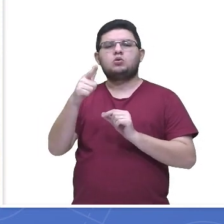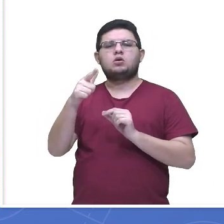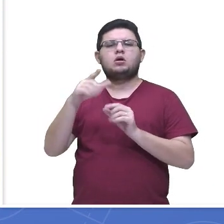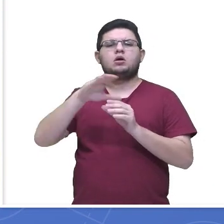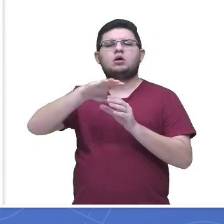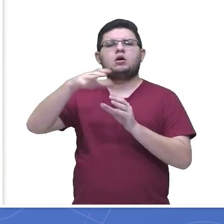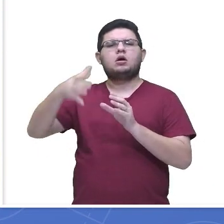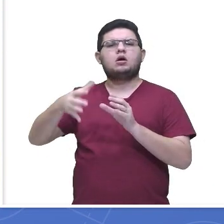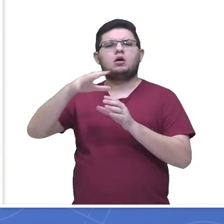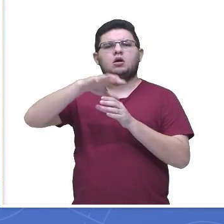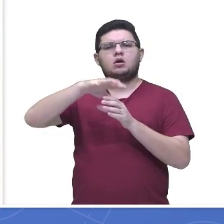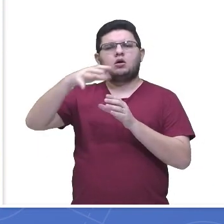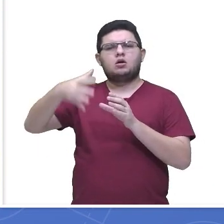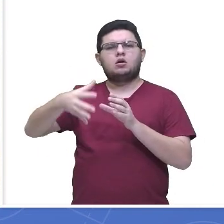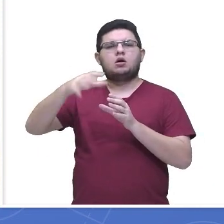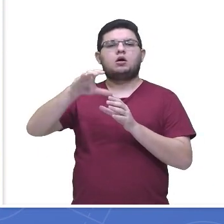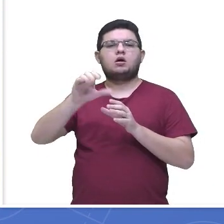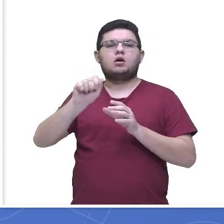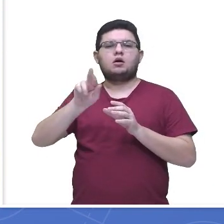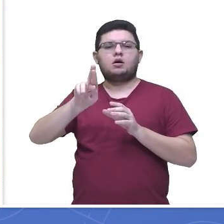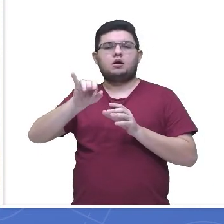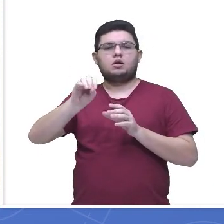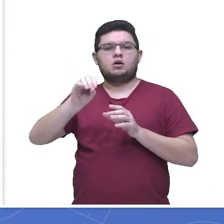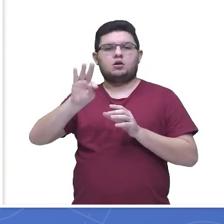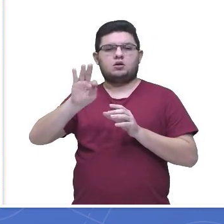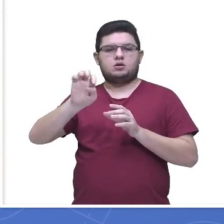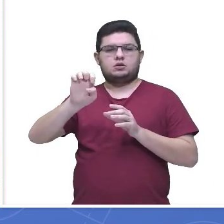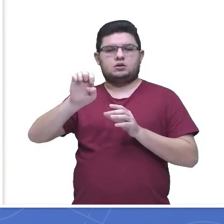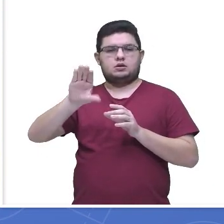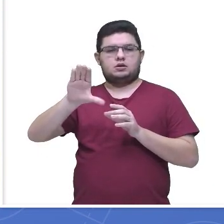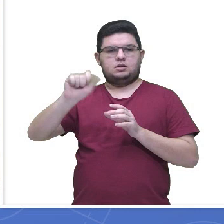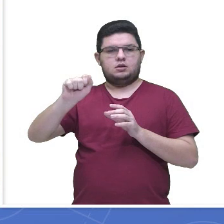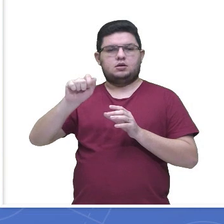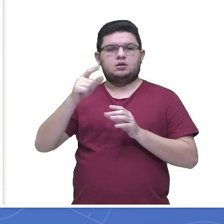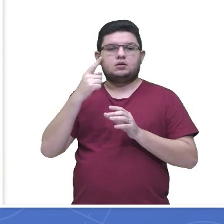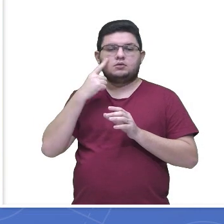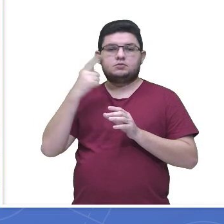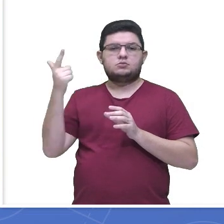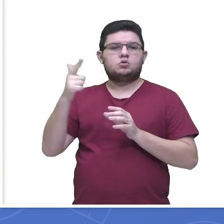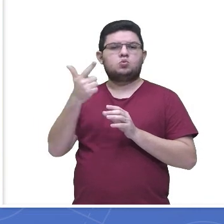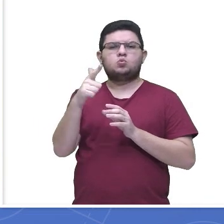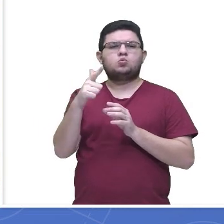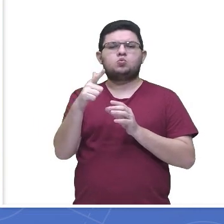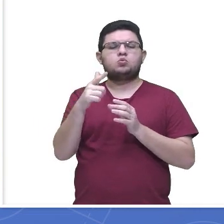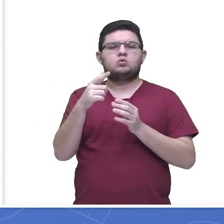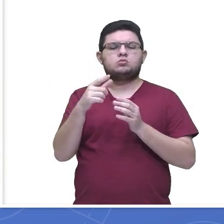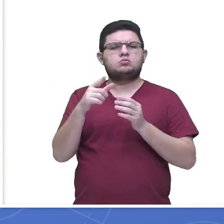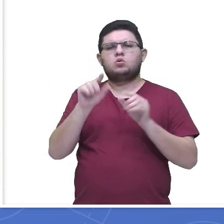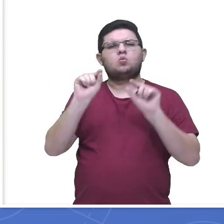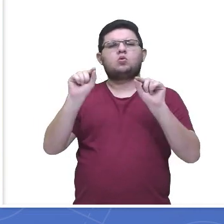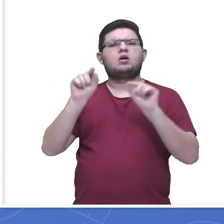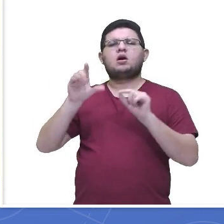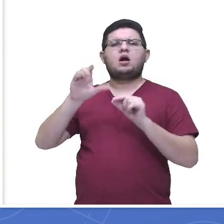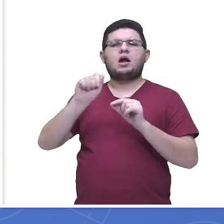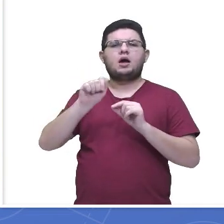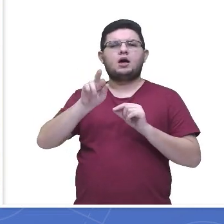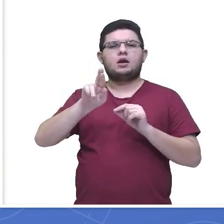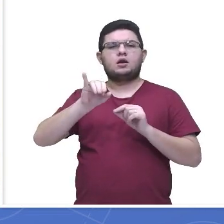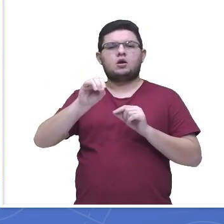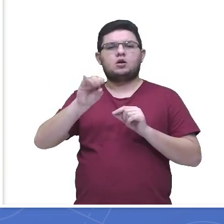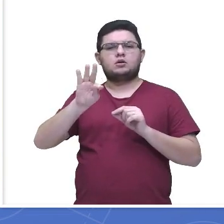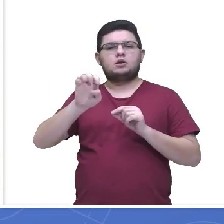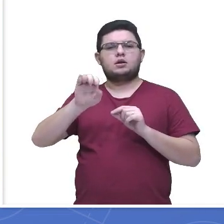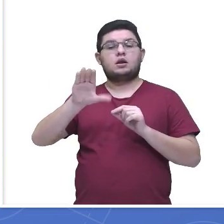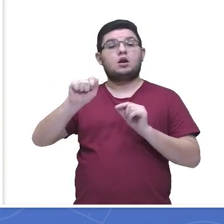é a carioteca? Olha lá, eles não têm essa carioteca. A carioteca é justamente aquela